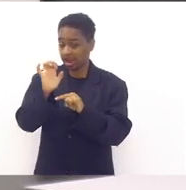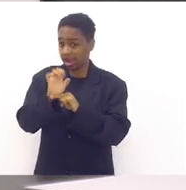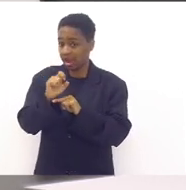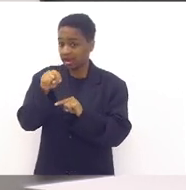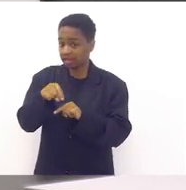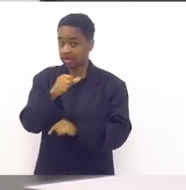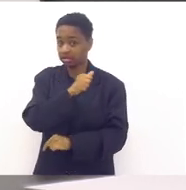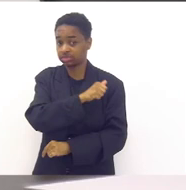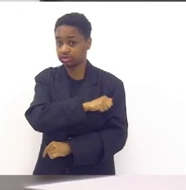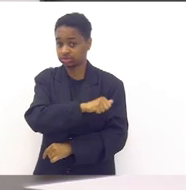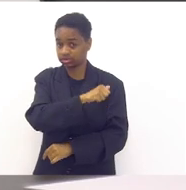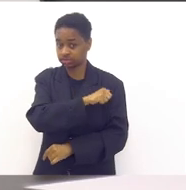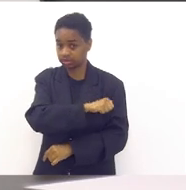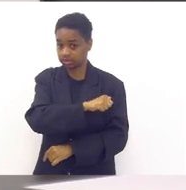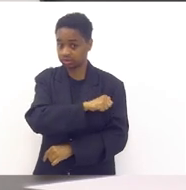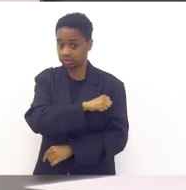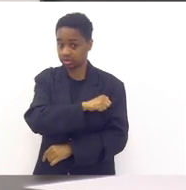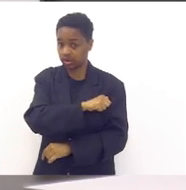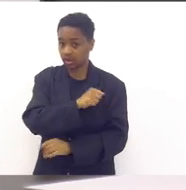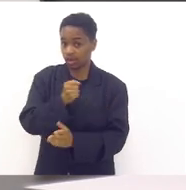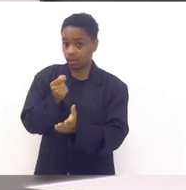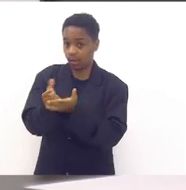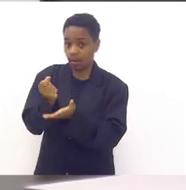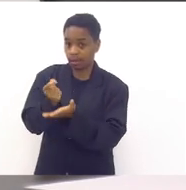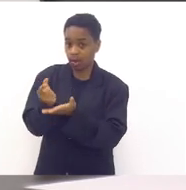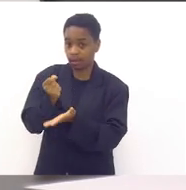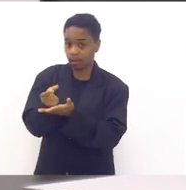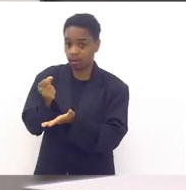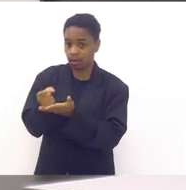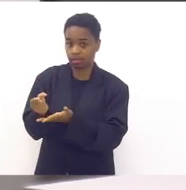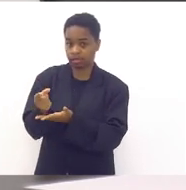Janeiro ser um Estado consumidor,